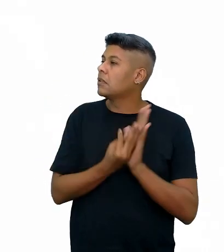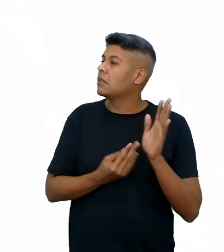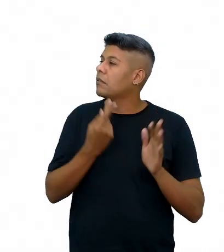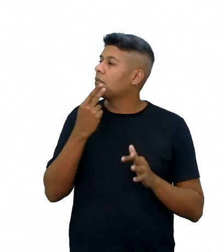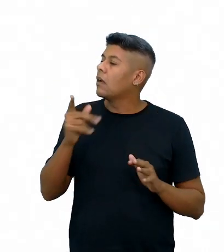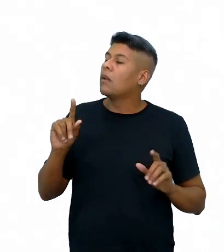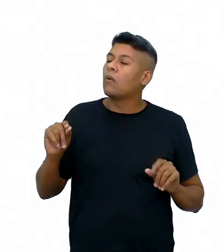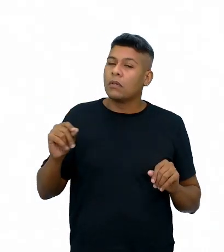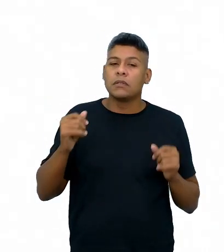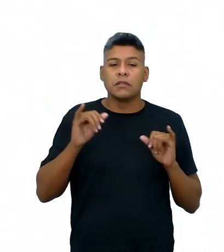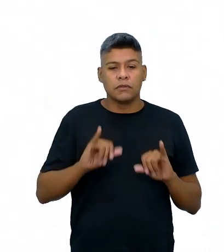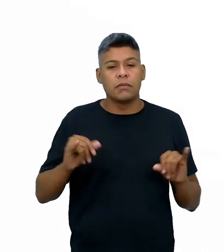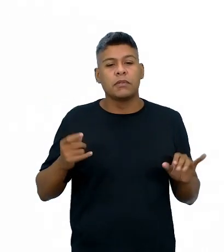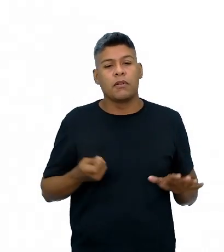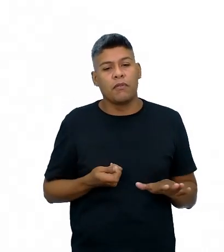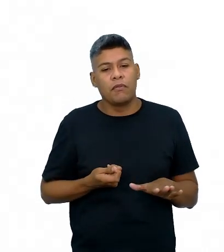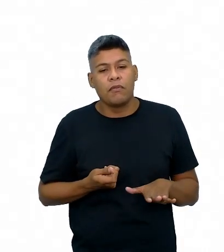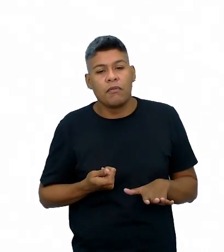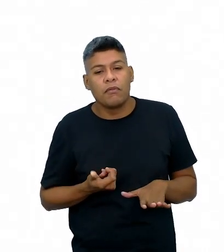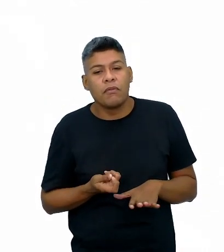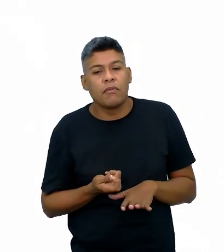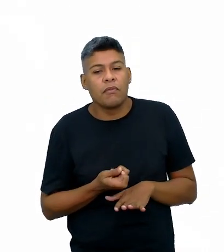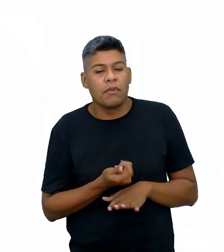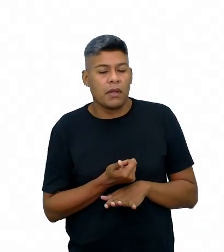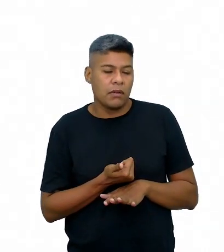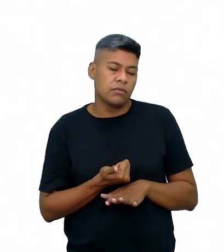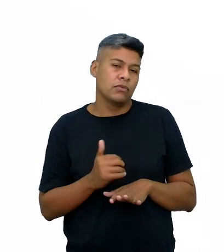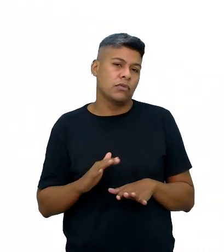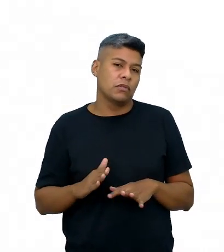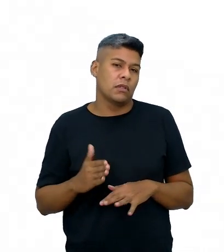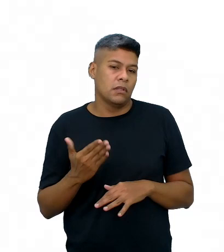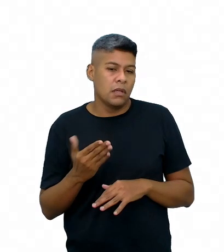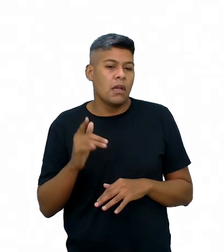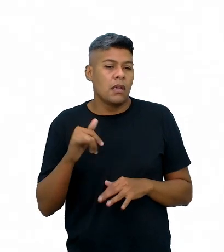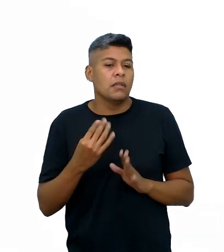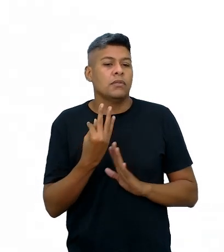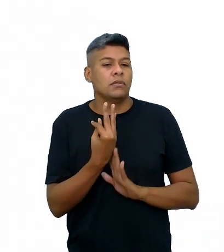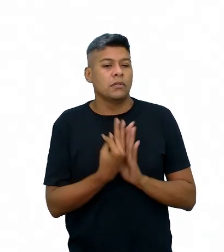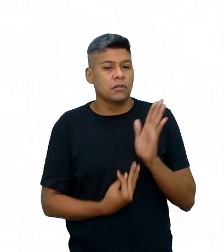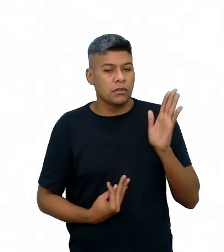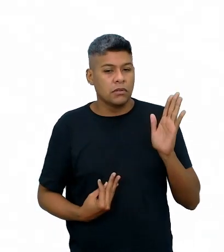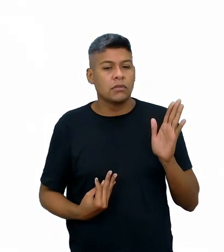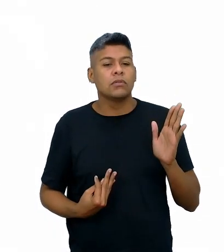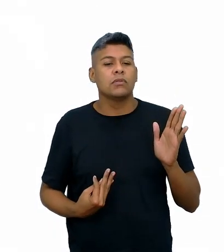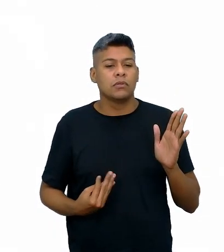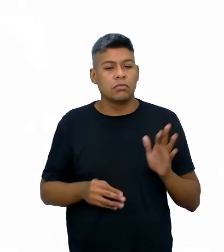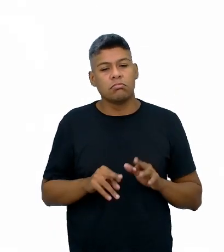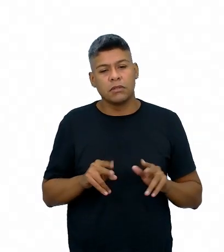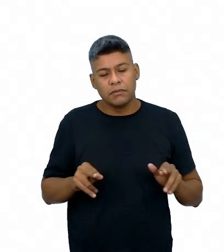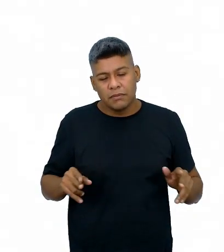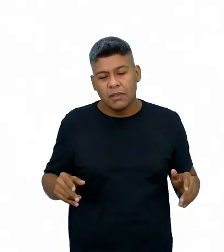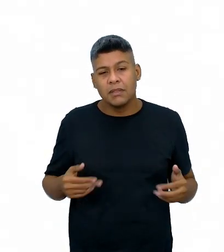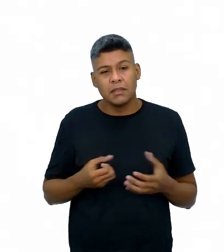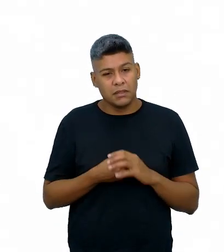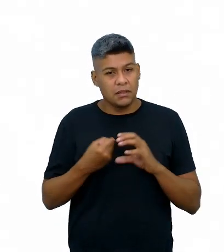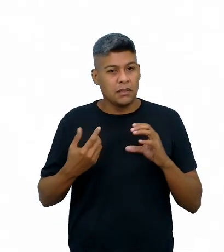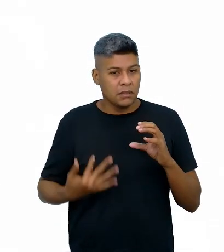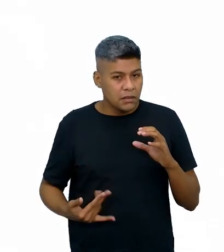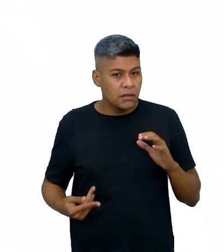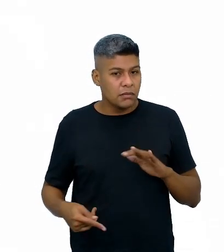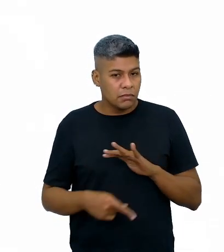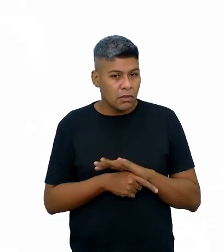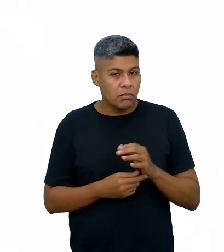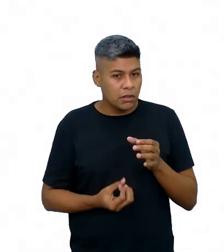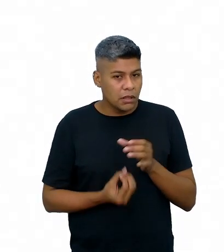Notícias falsas. Notícias falsas são feitas. Então, aqui tem um texto. Há diversos fatores para a criação de